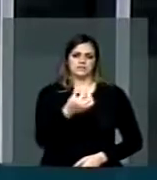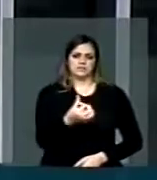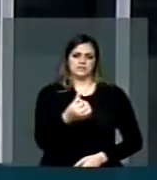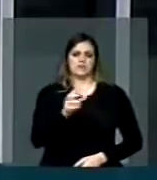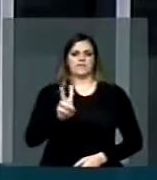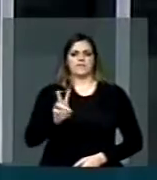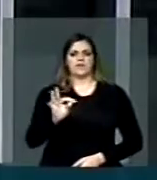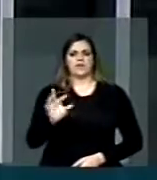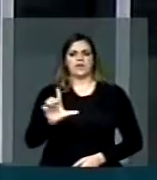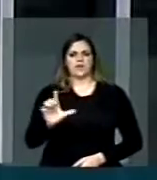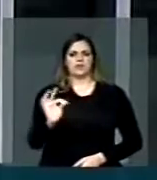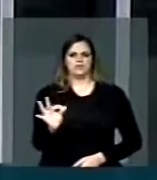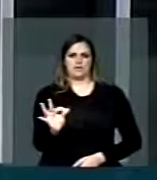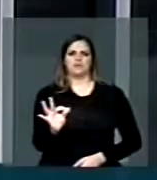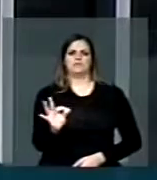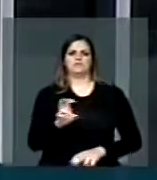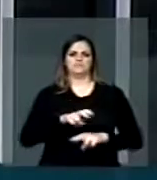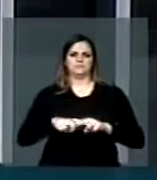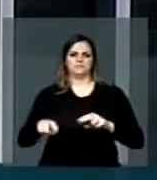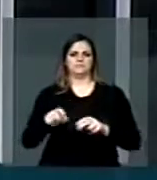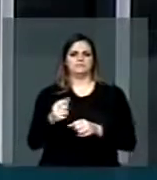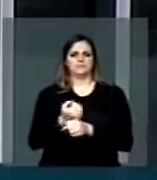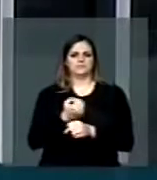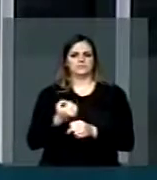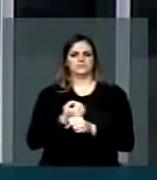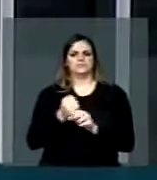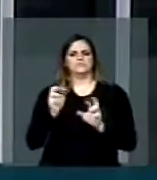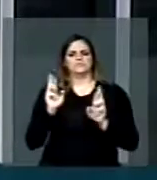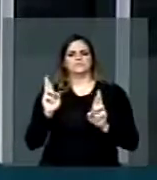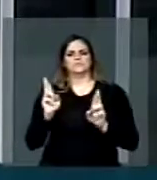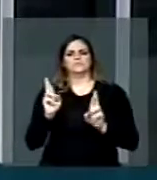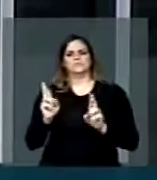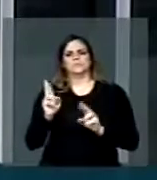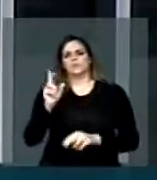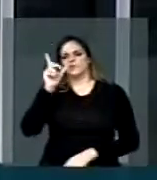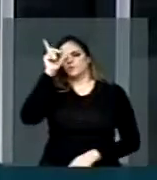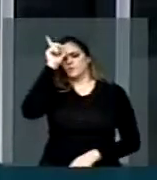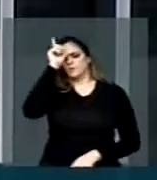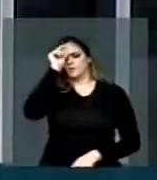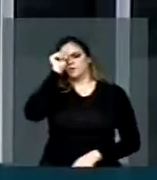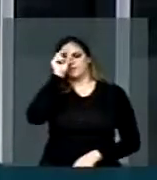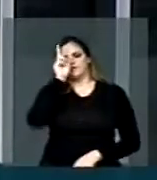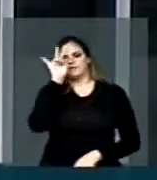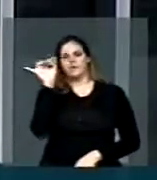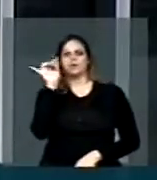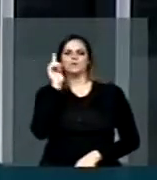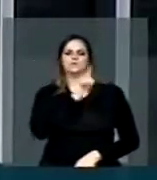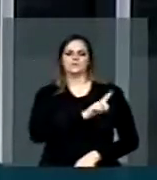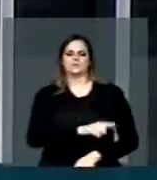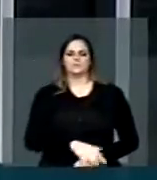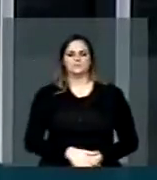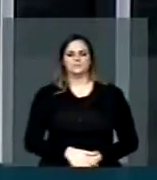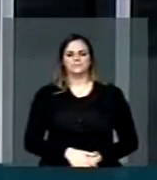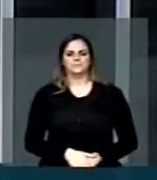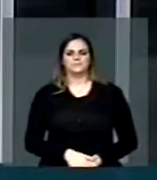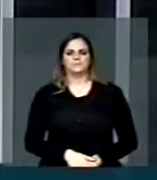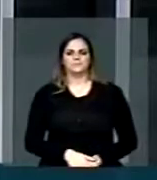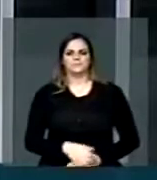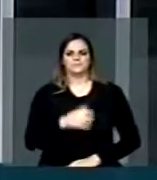VLT. Finalmente, o sonho do VLT começa a ser concretizado, Ou